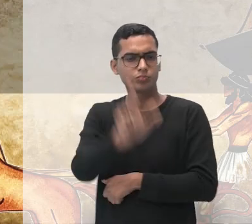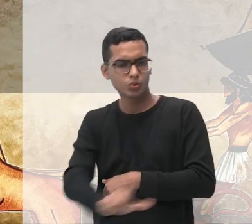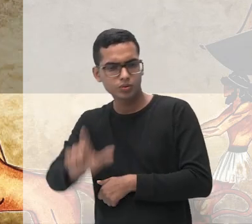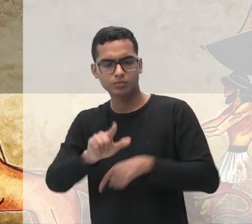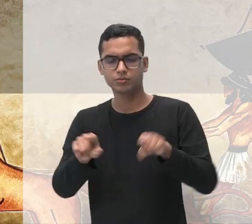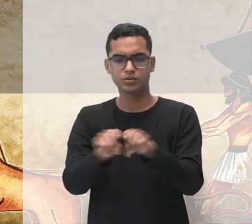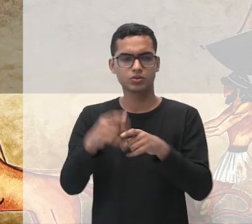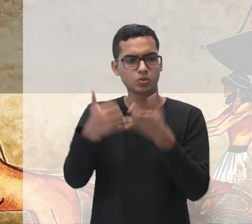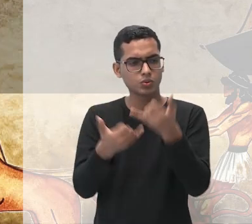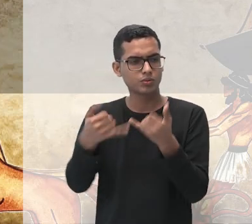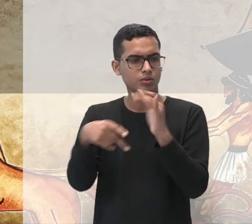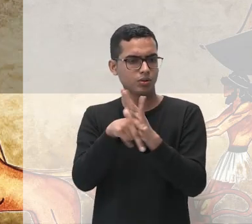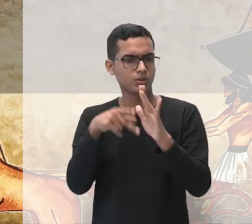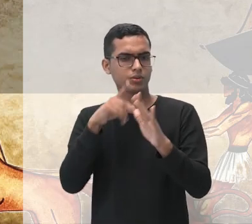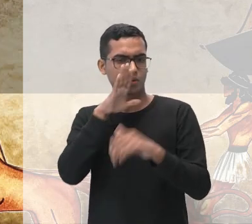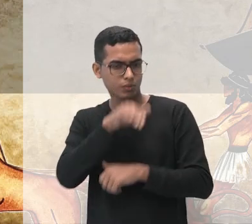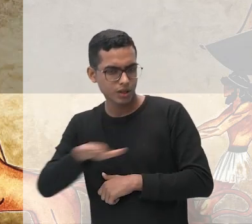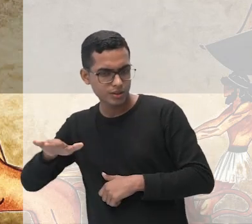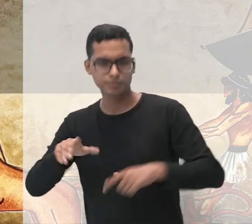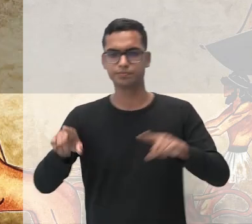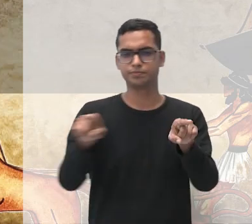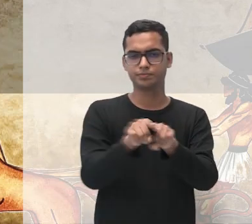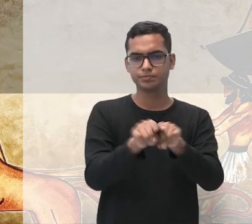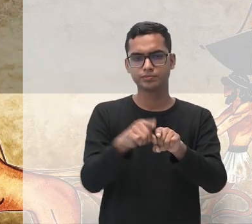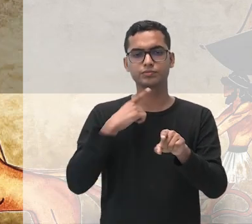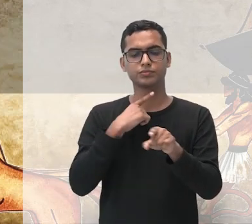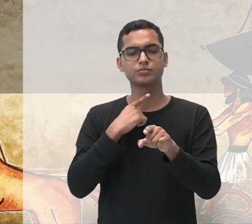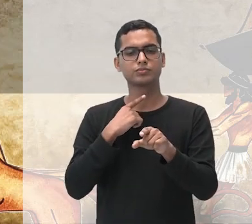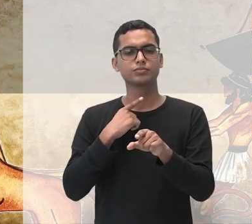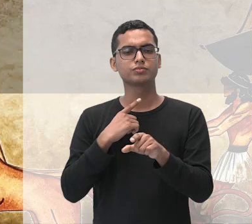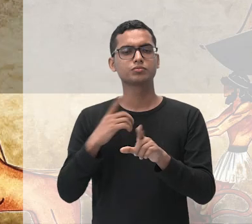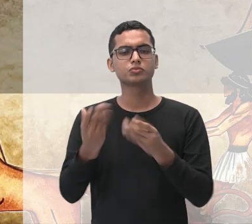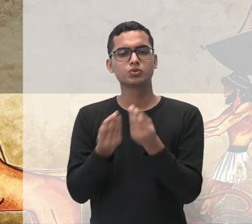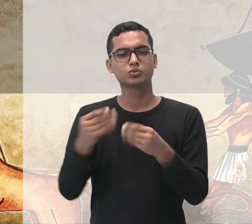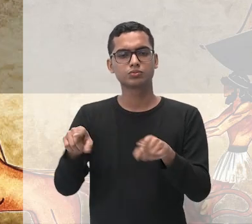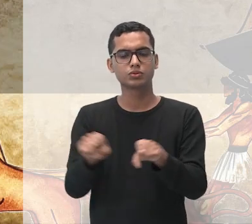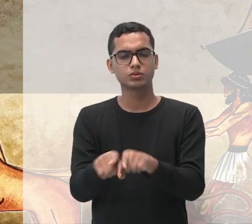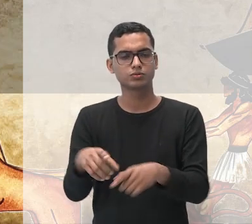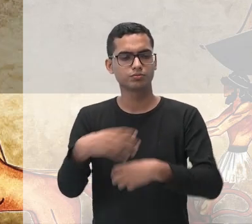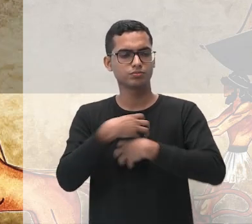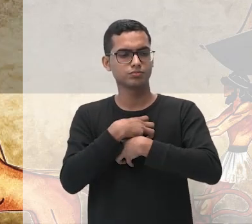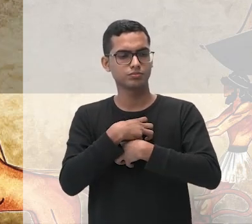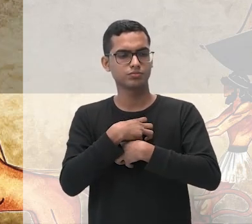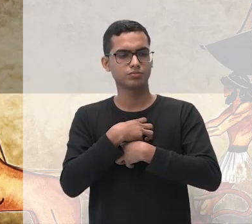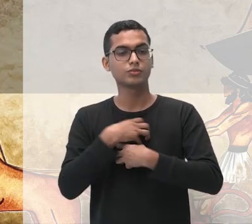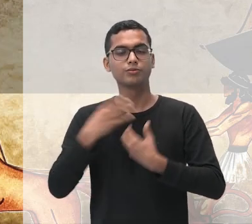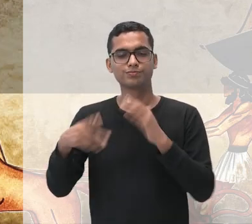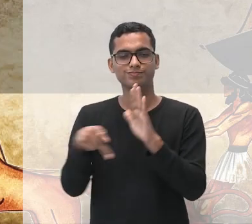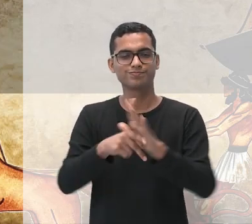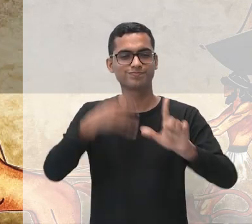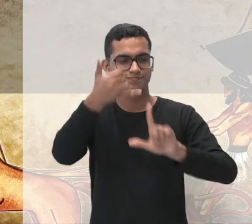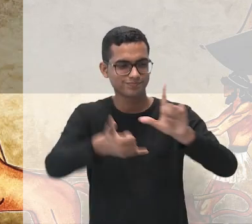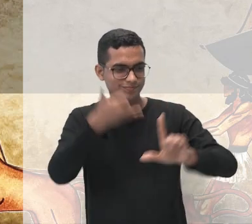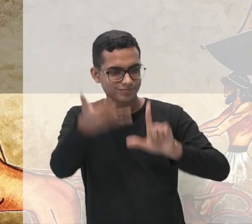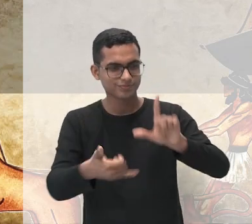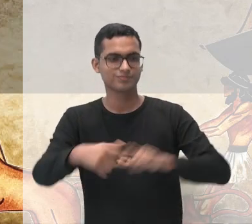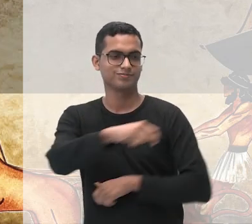lúdica e afetiva do aluno. Mostra-se a importância do jogo no processo